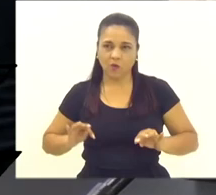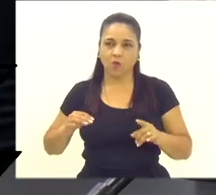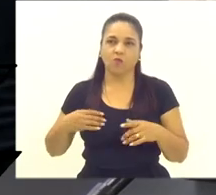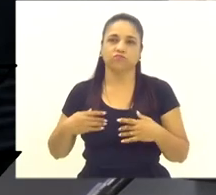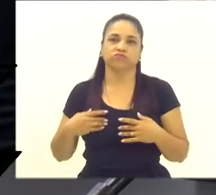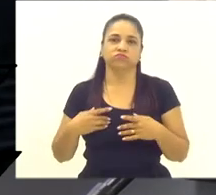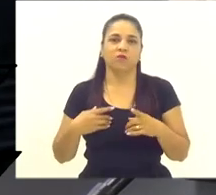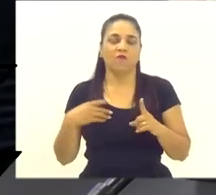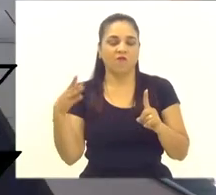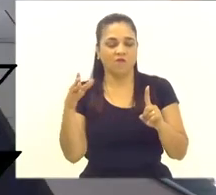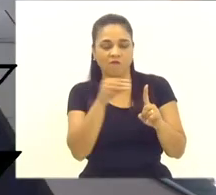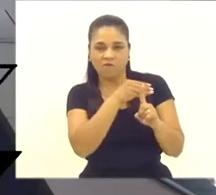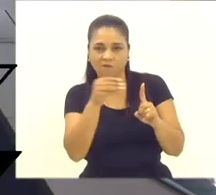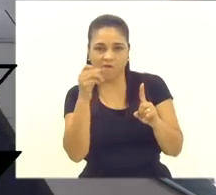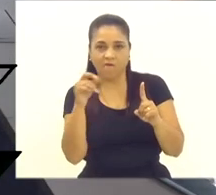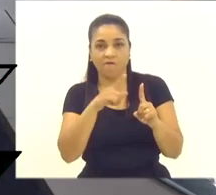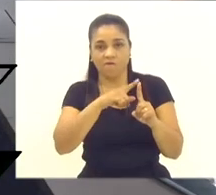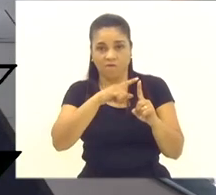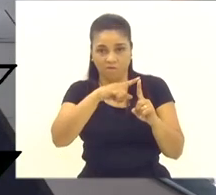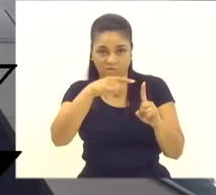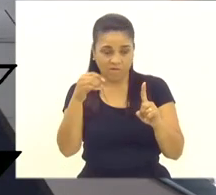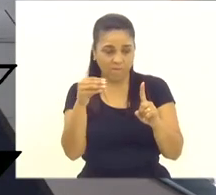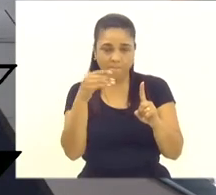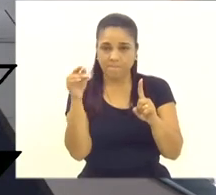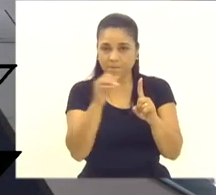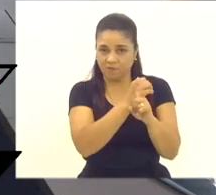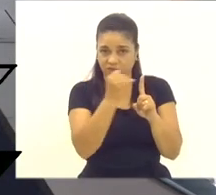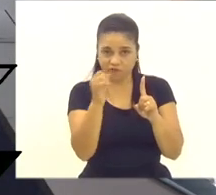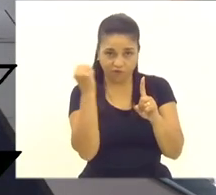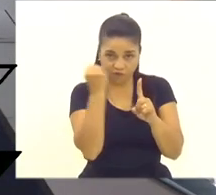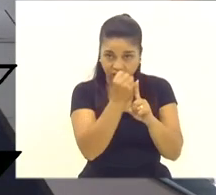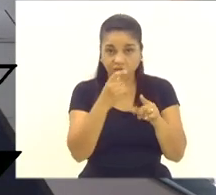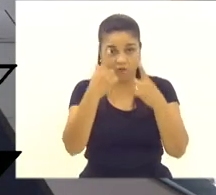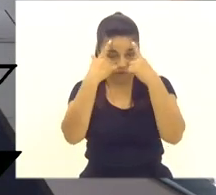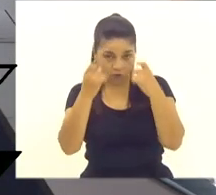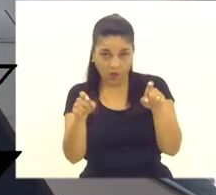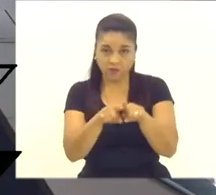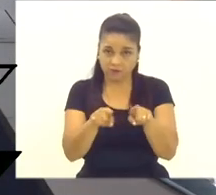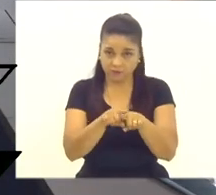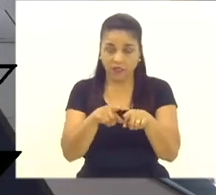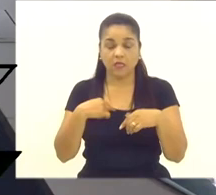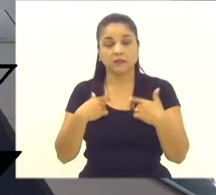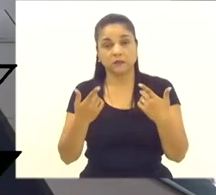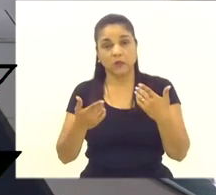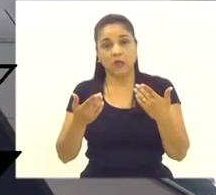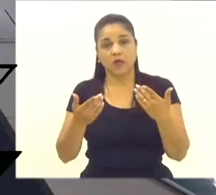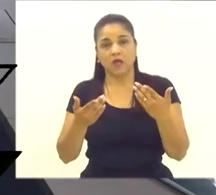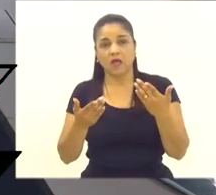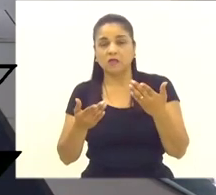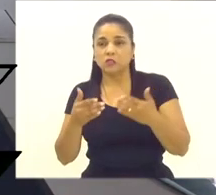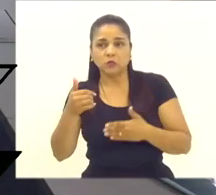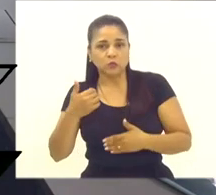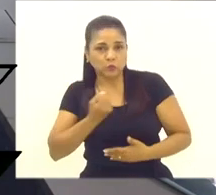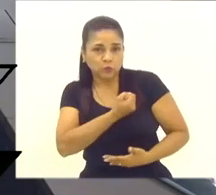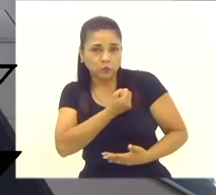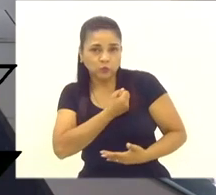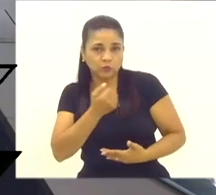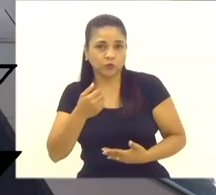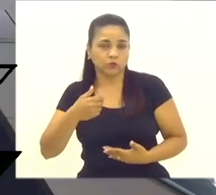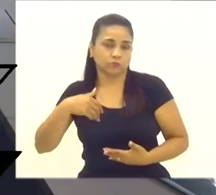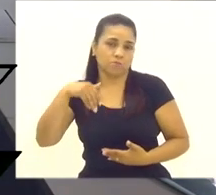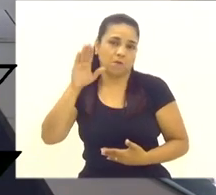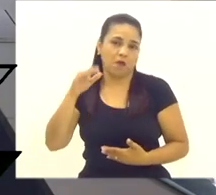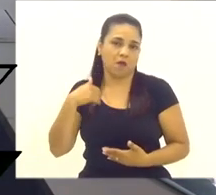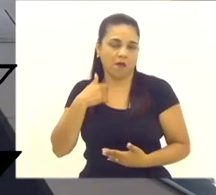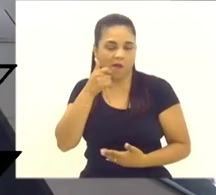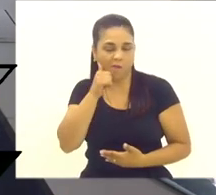a proporcionalidade das candidatura exatamente ou tá proporcionalidade do número de mulheres na política e